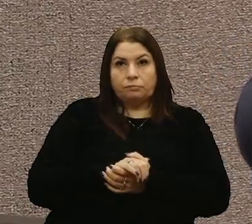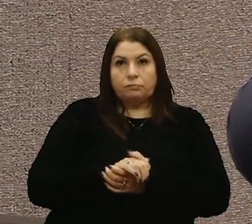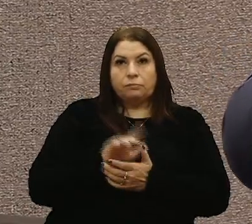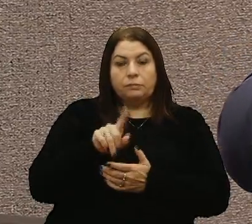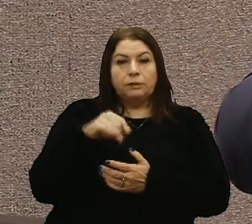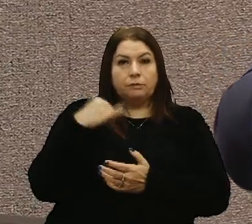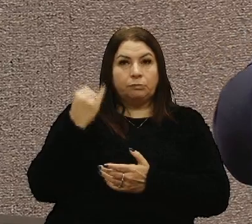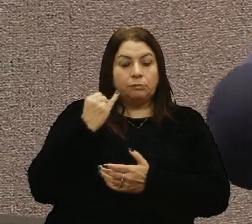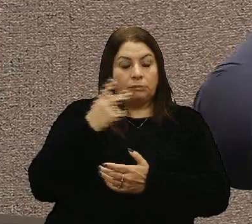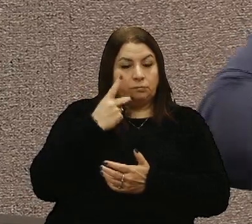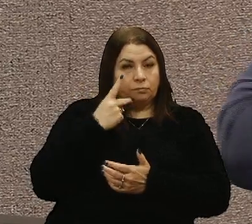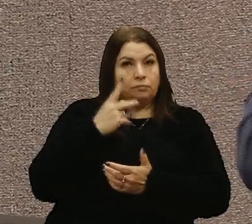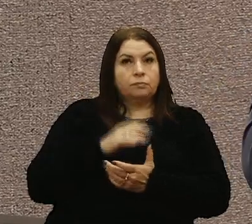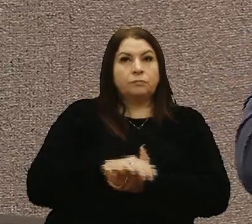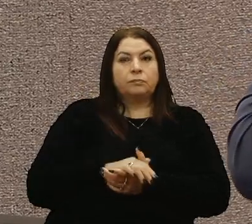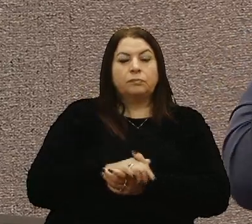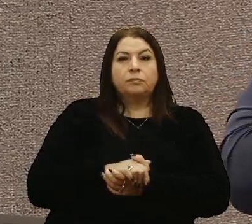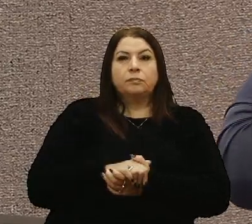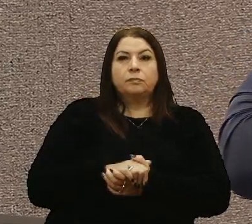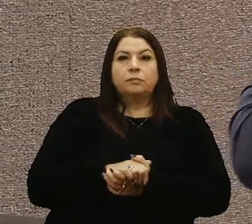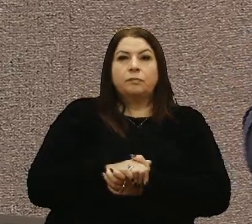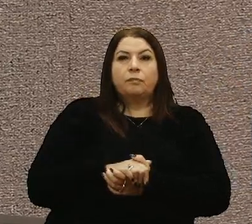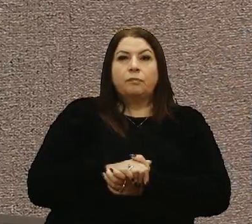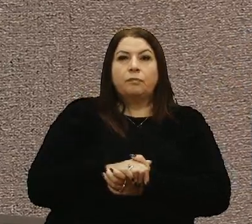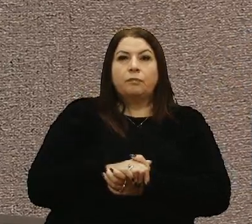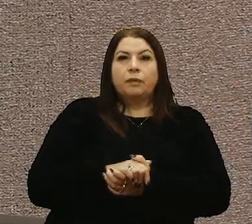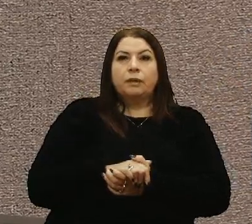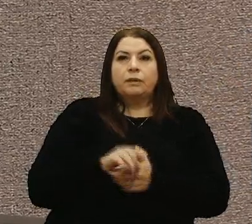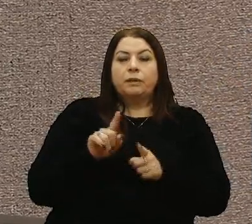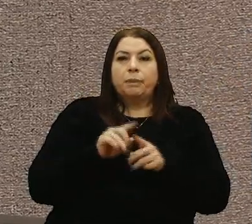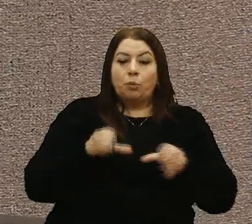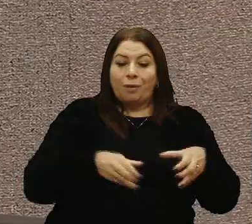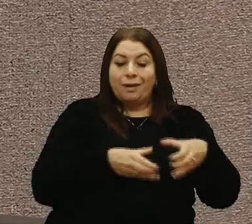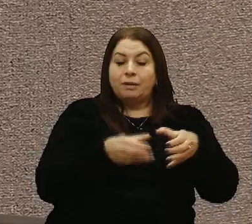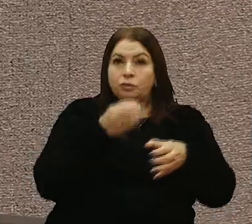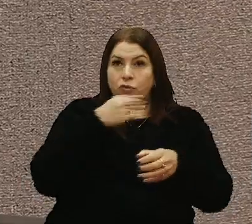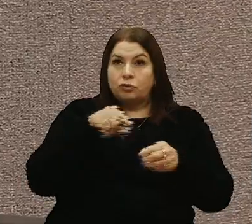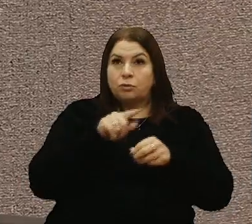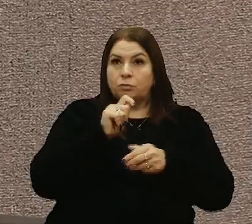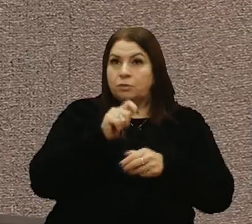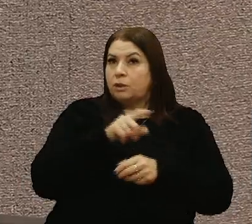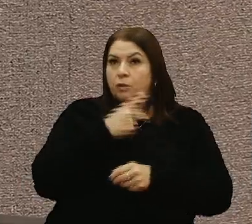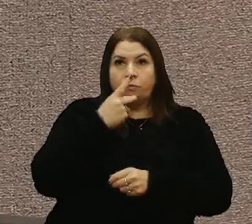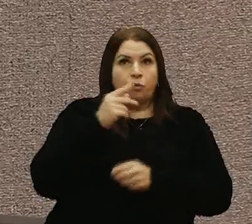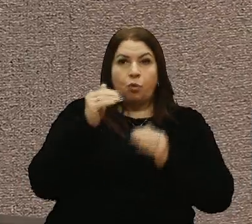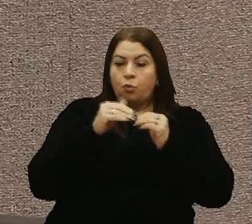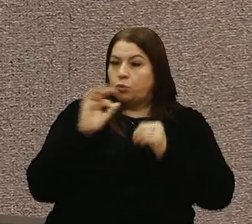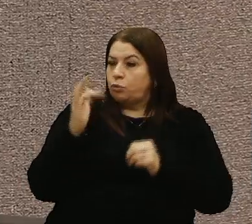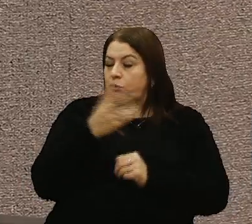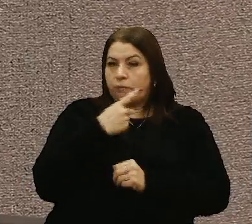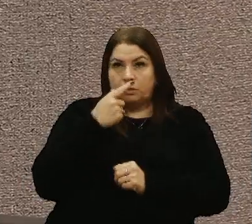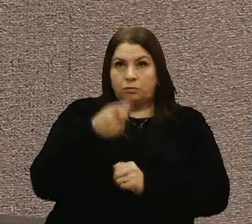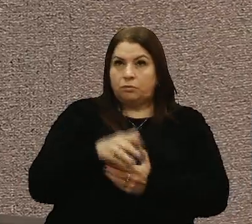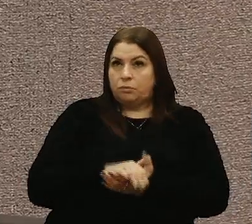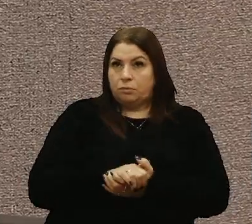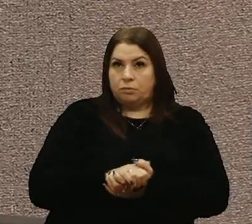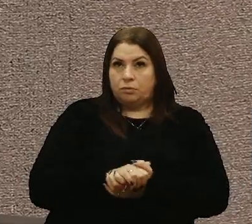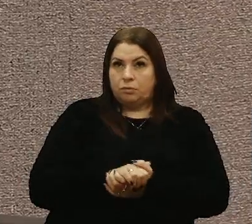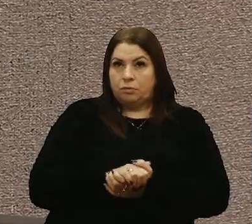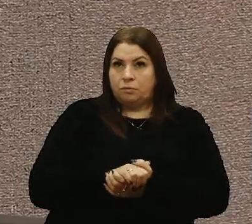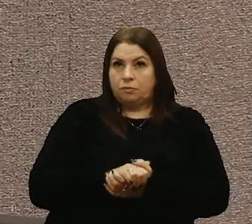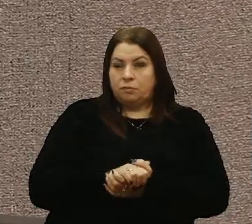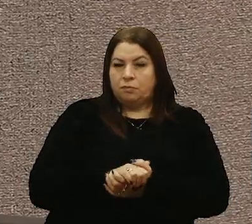isso é importante que seja dito. Sobre a questão do Canaliza Caxias, eu assino embaixo de tudo que vocês estão falando aqui.